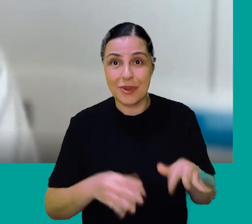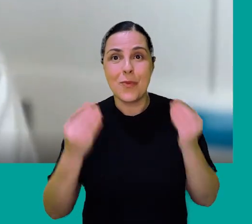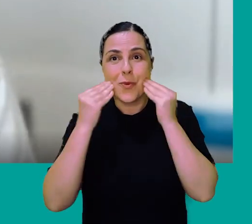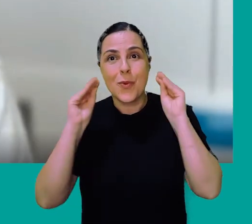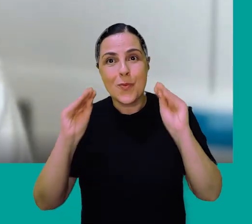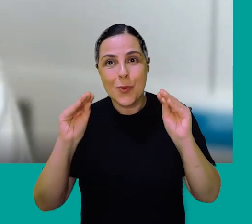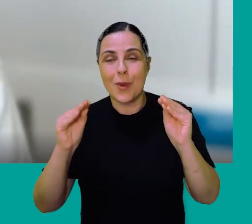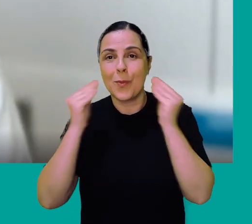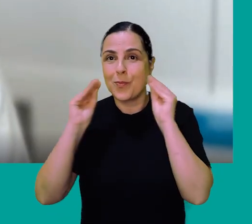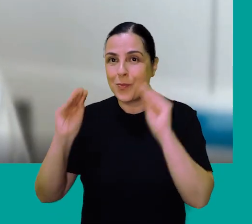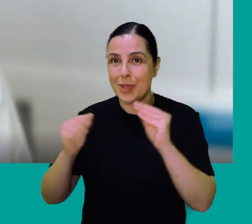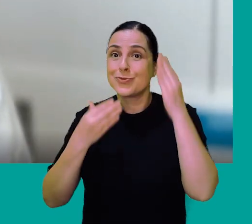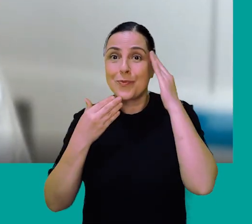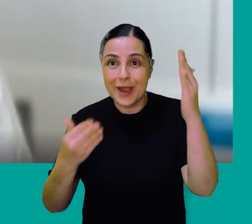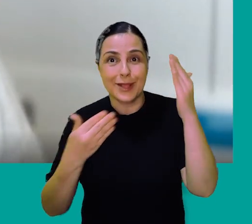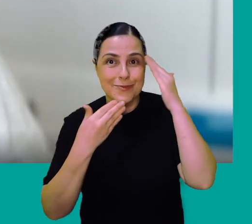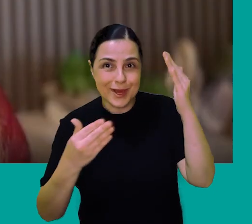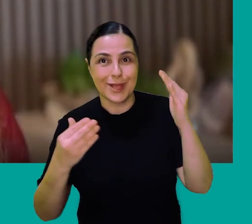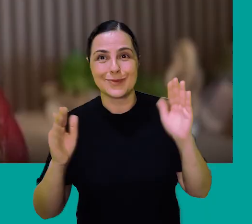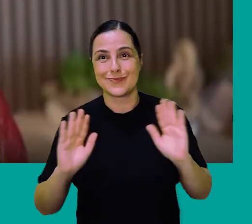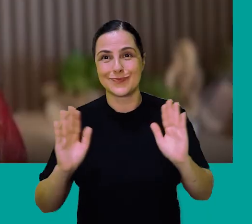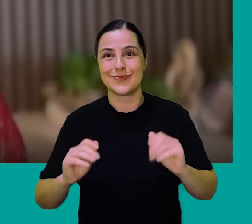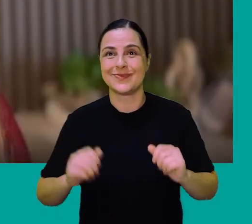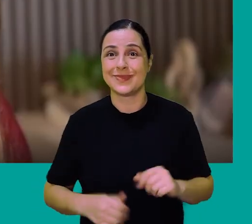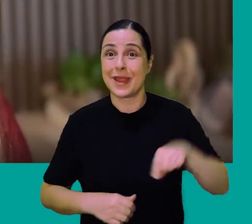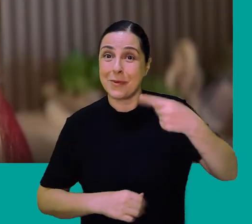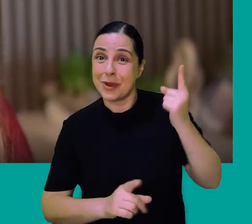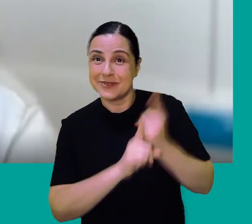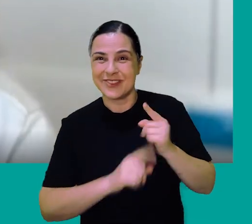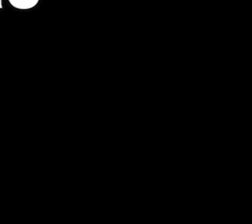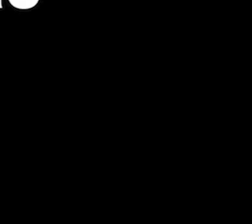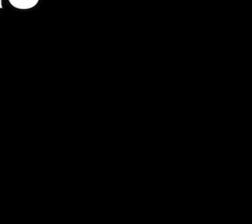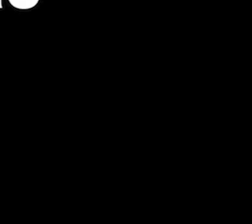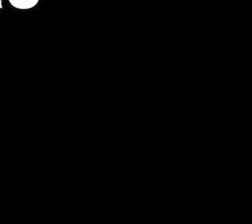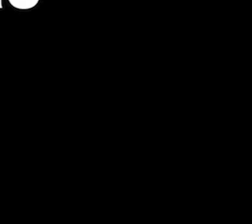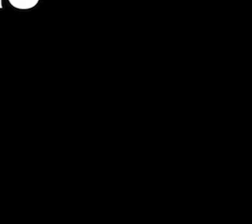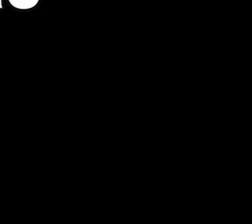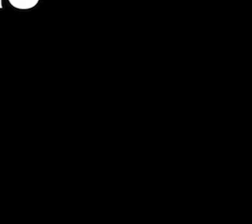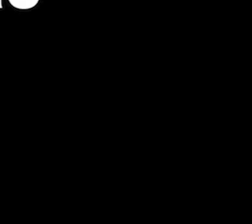beijo, Fabi, obrigada, viu? Beijo, obrigada. Até a próxima.